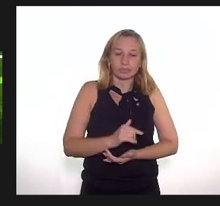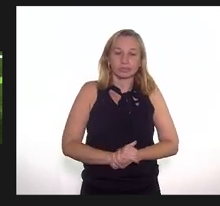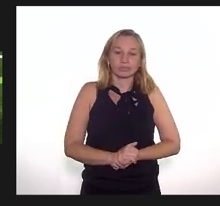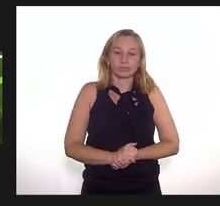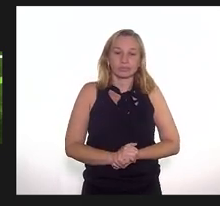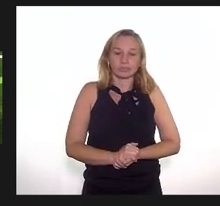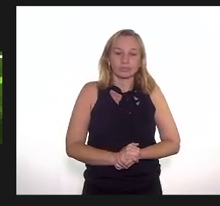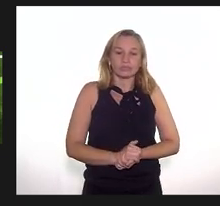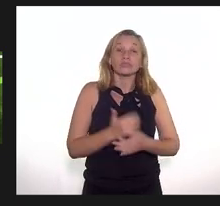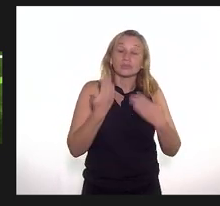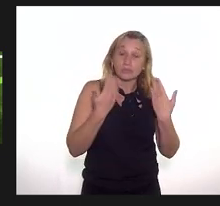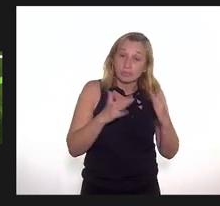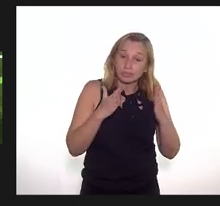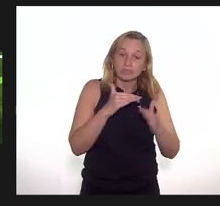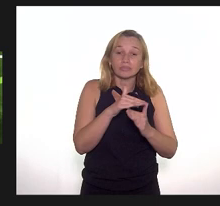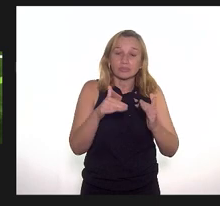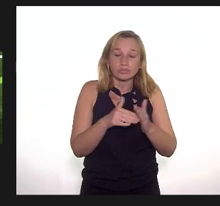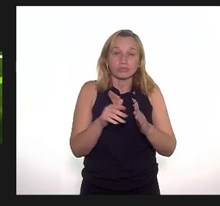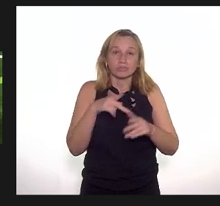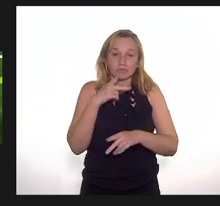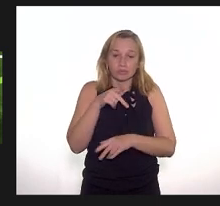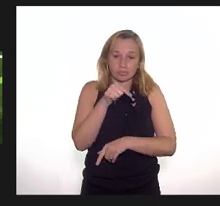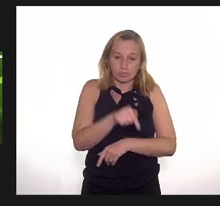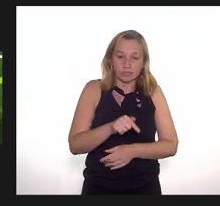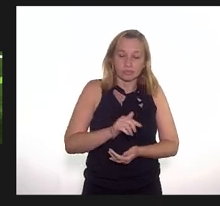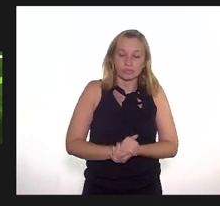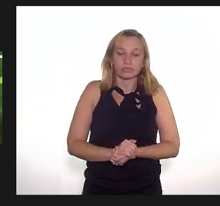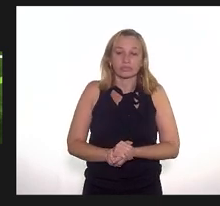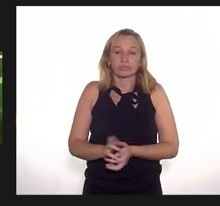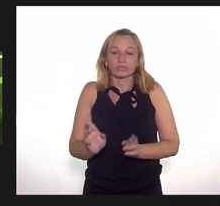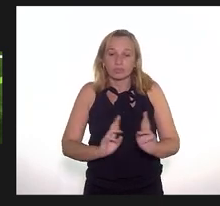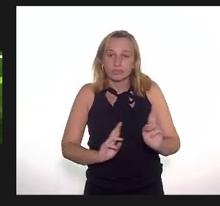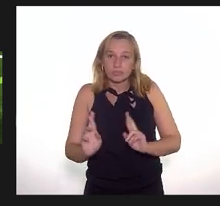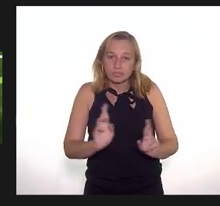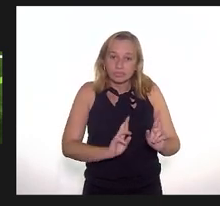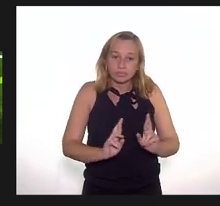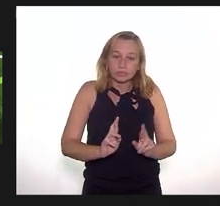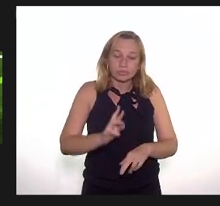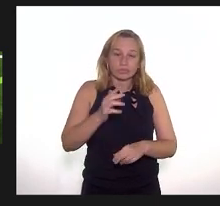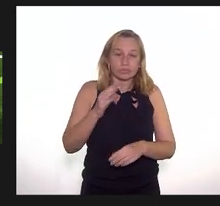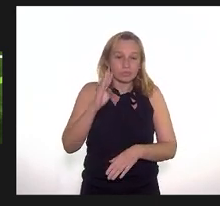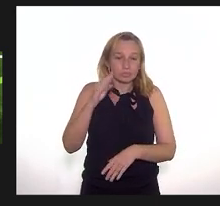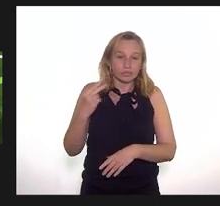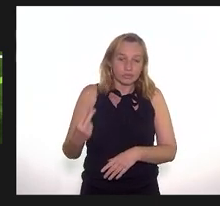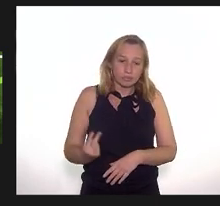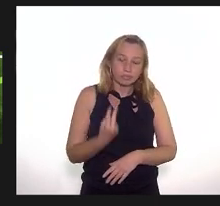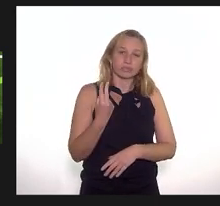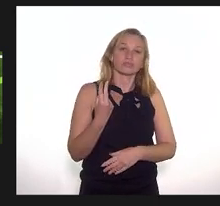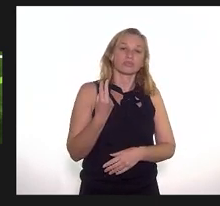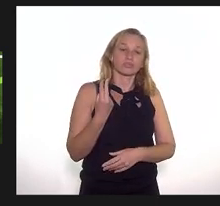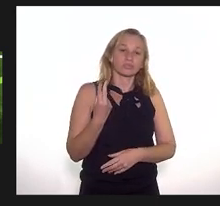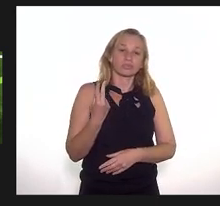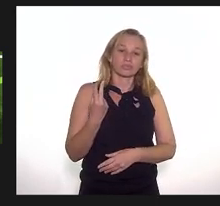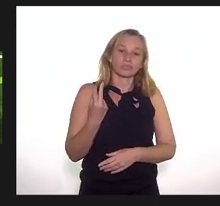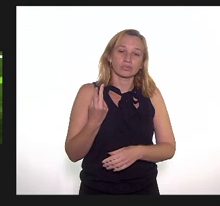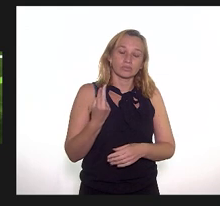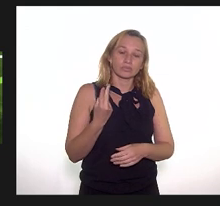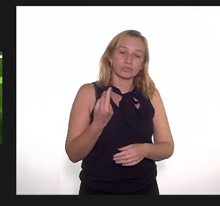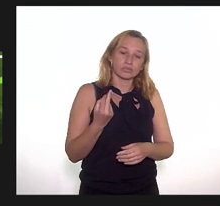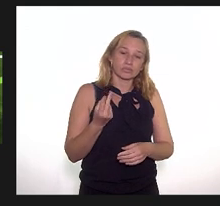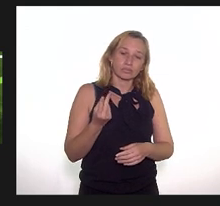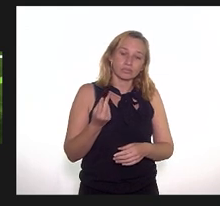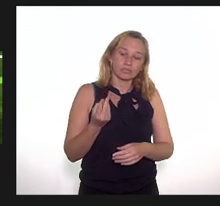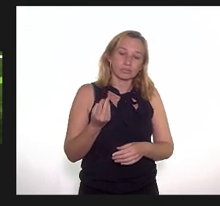enaltecer tudo aquilo que foi dito com relação à priorização do atendimento